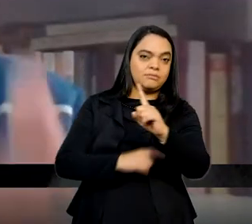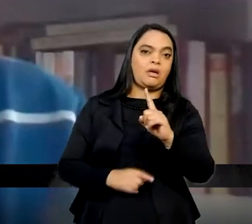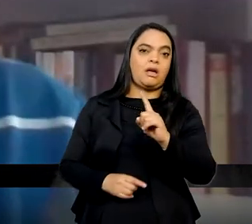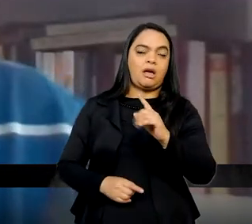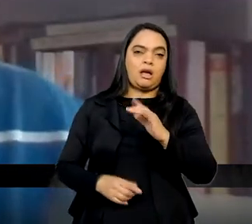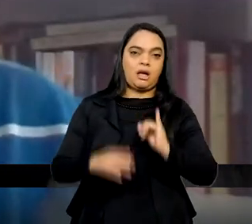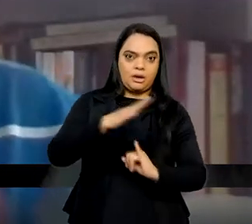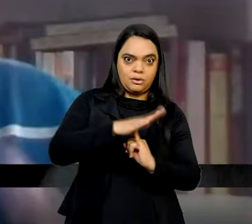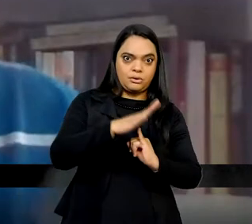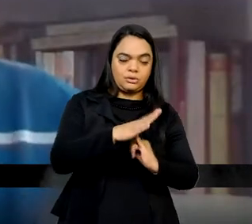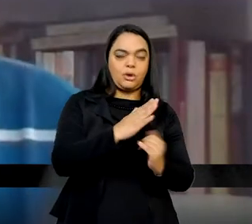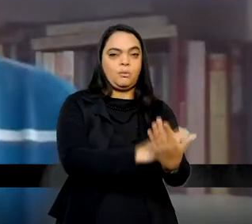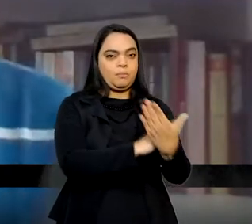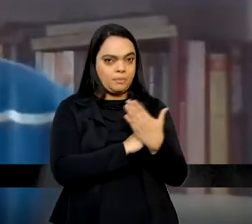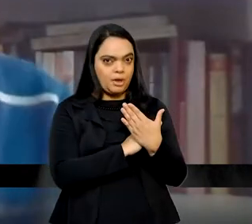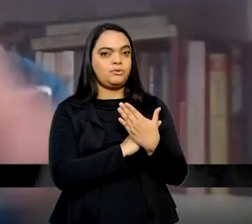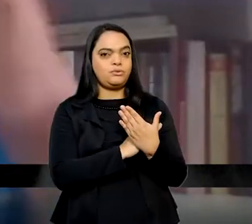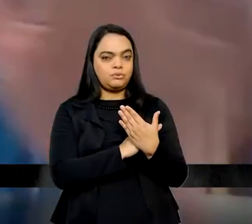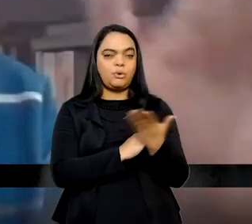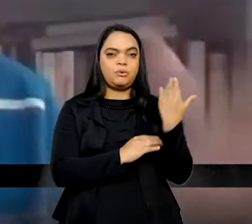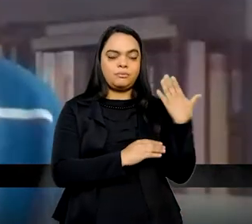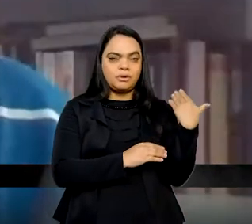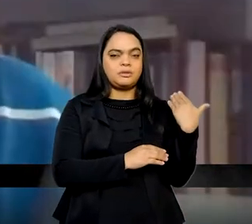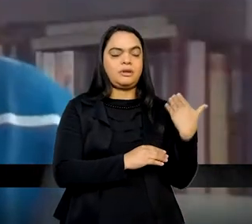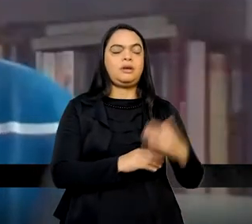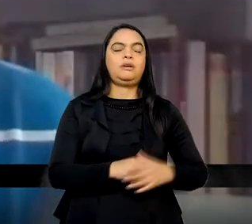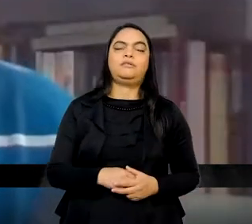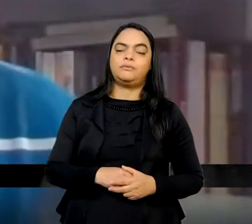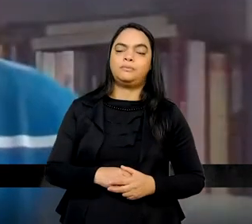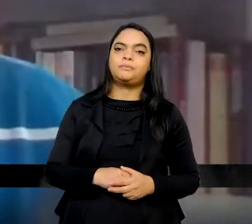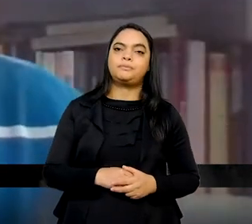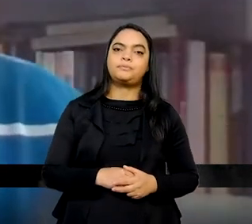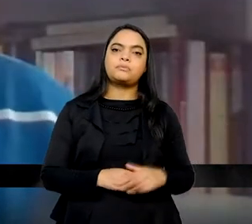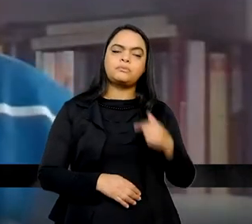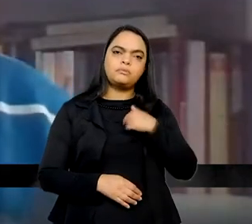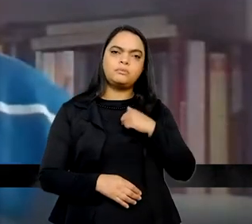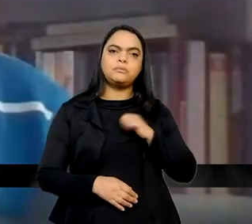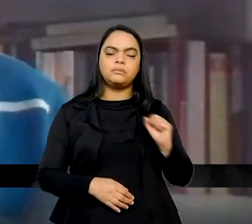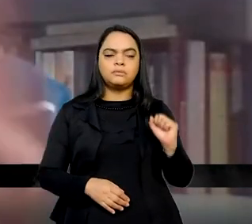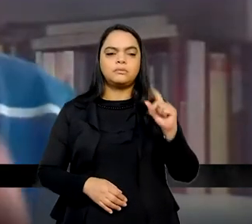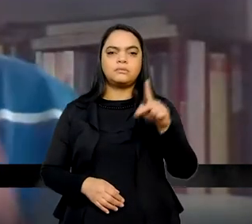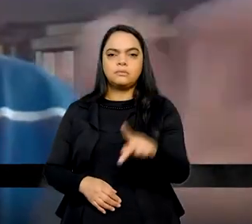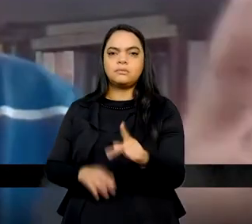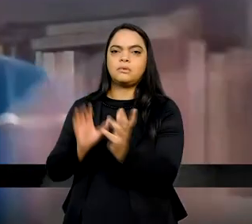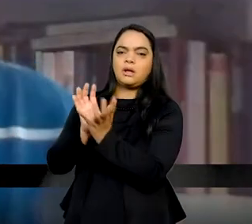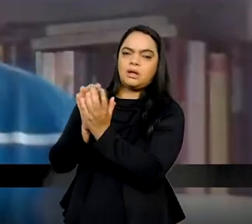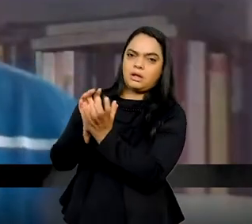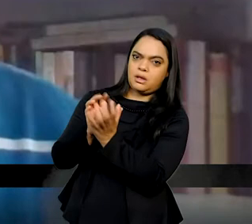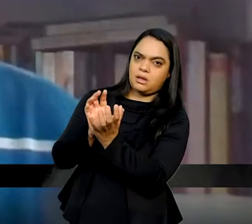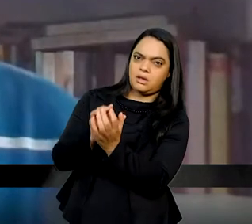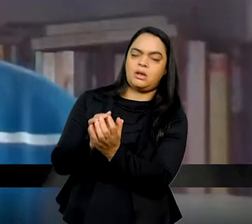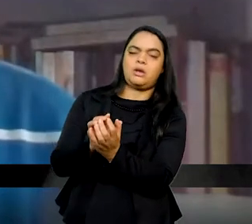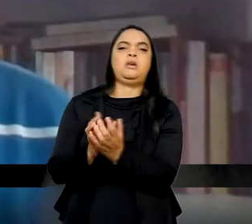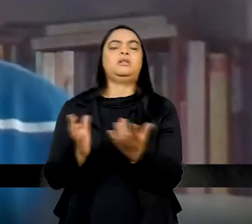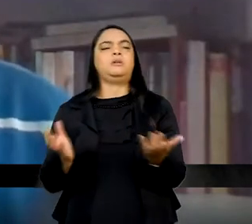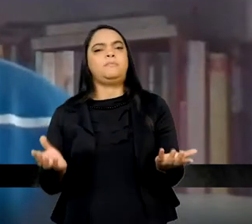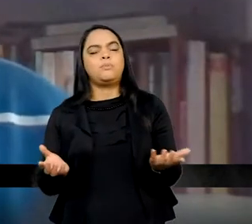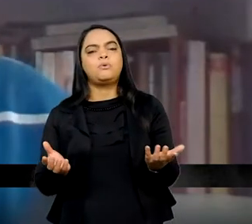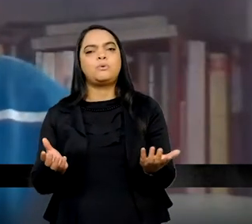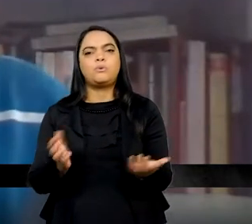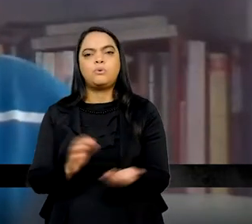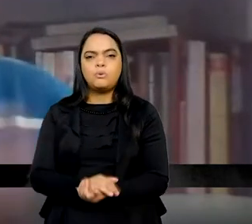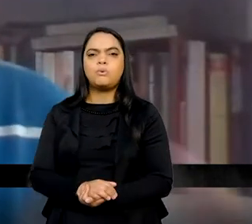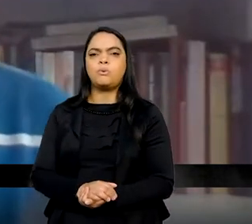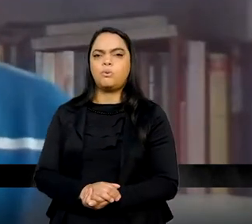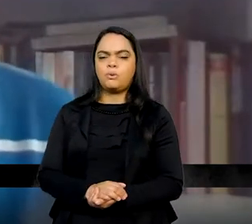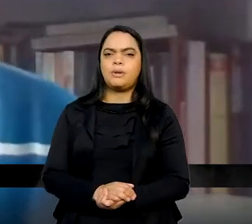foi eu aposentei no Liceu de Artes e Ofícios de Pernambuco, o professor Roberto, que saudoso a memória, né,